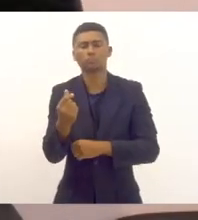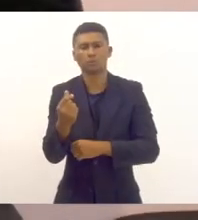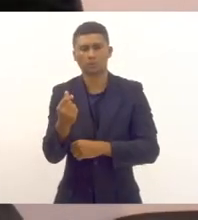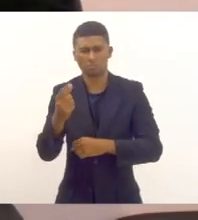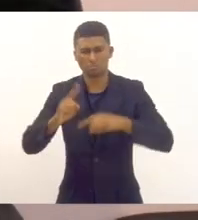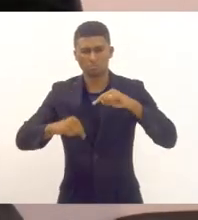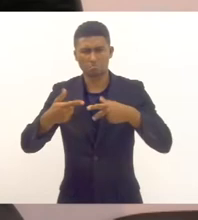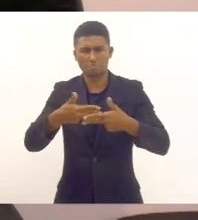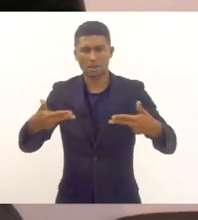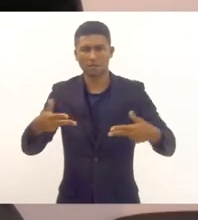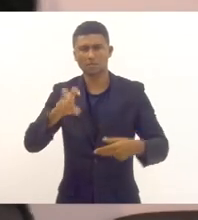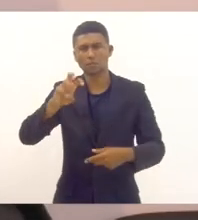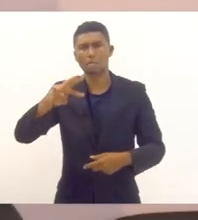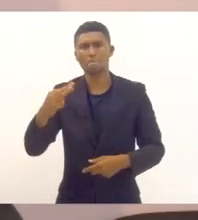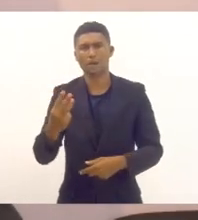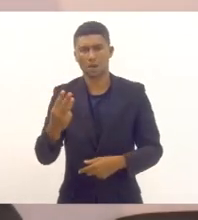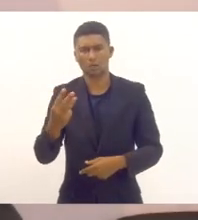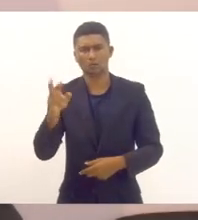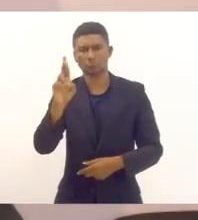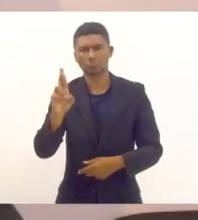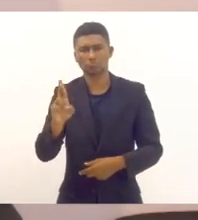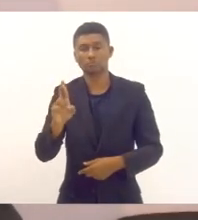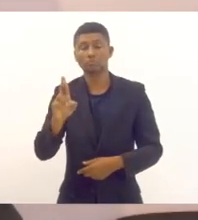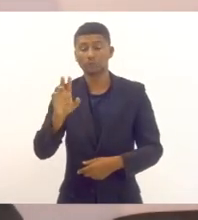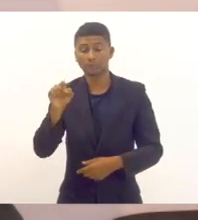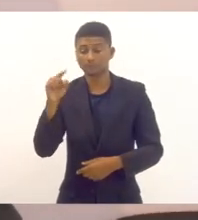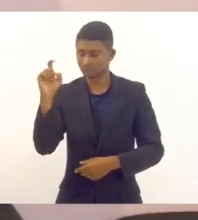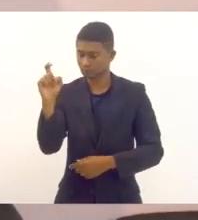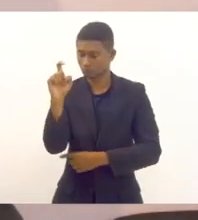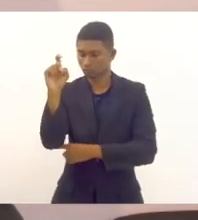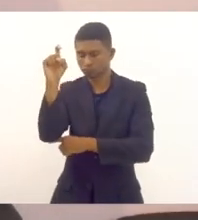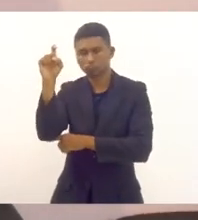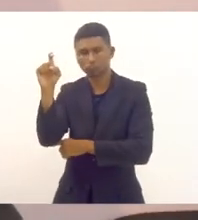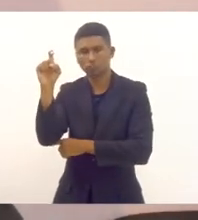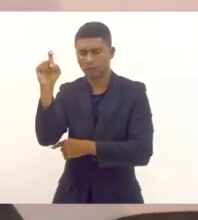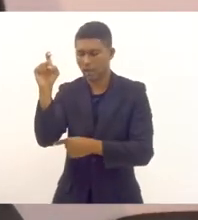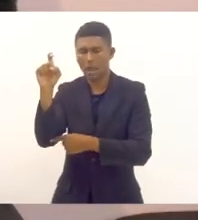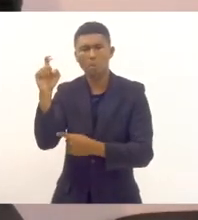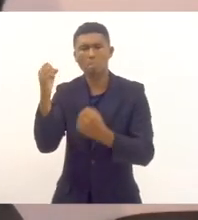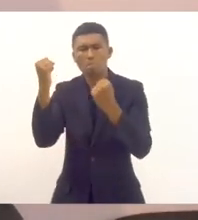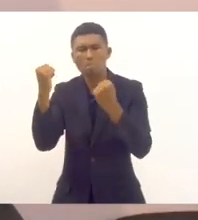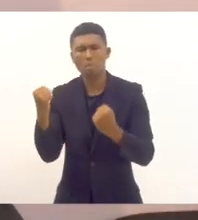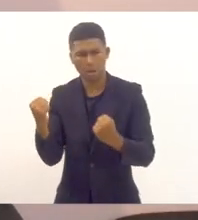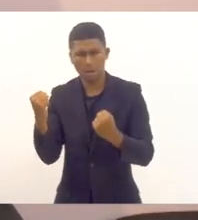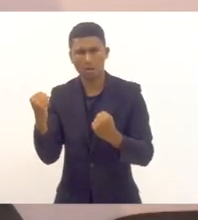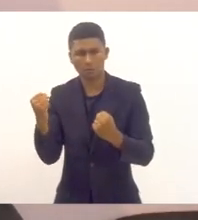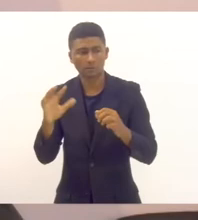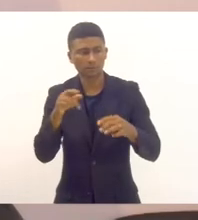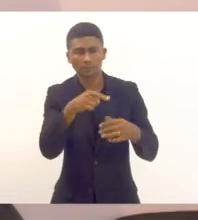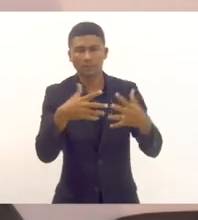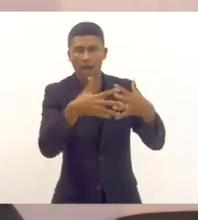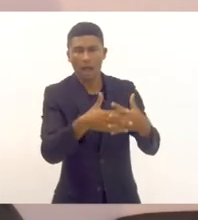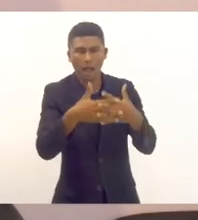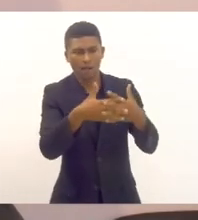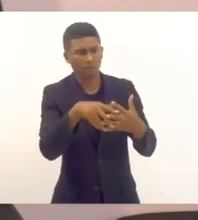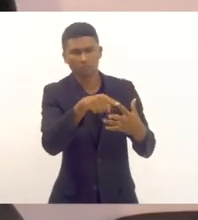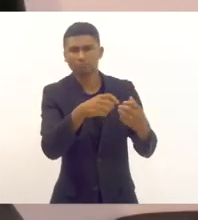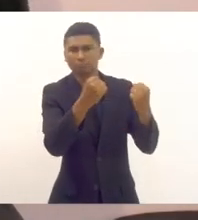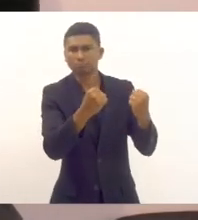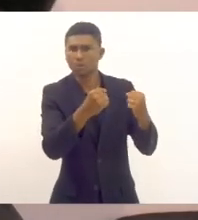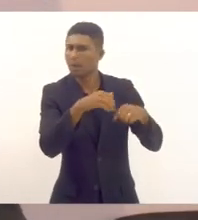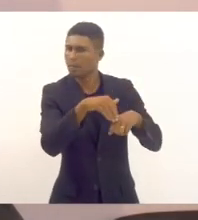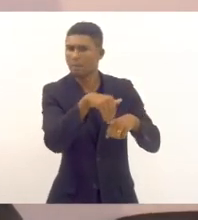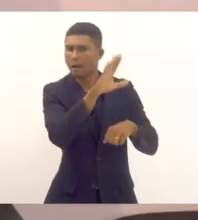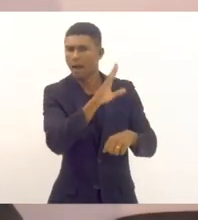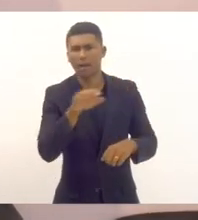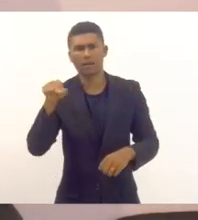embarcado. Só que ele é um equipamento rodoviário, ele tem menos peso que uma carreta. Um exemplo, determinadas carretas. Só